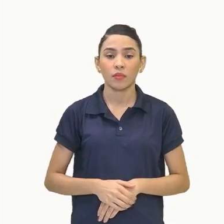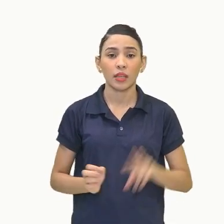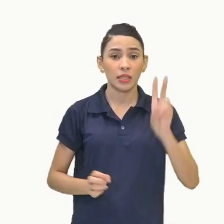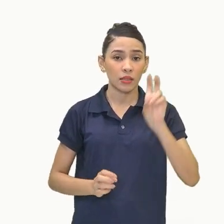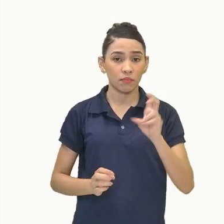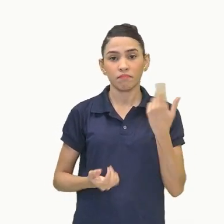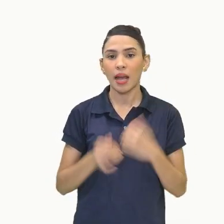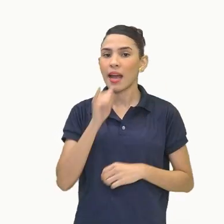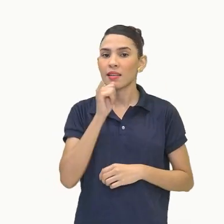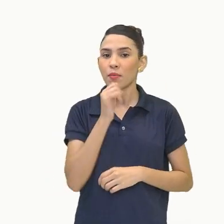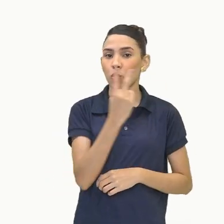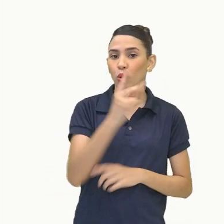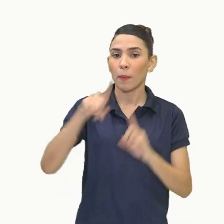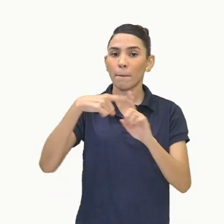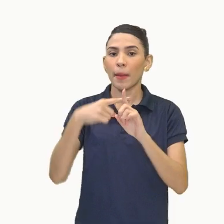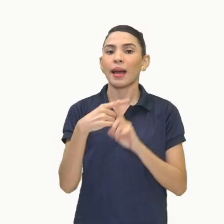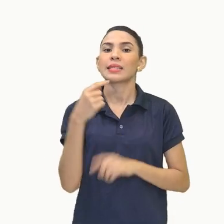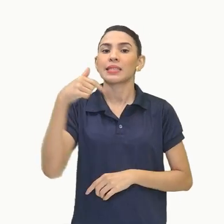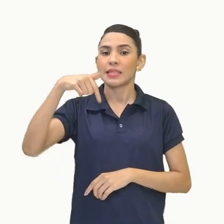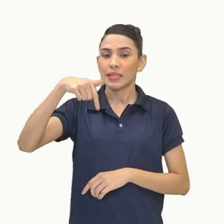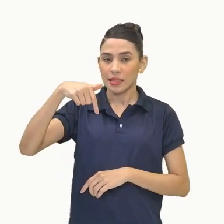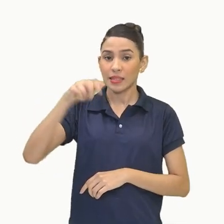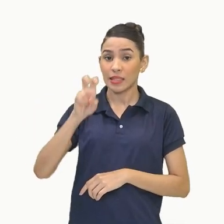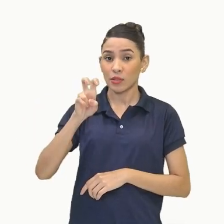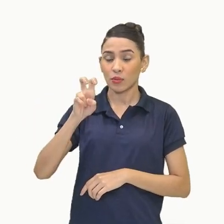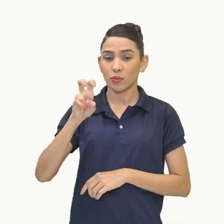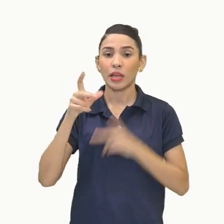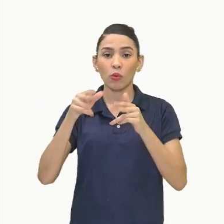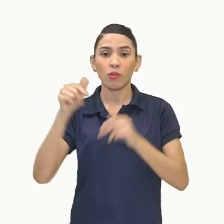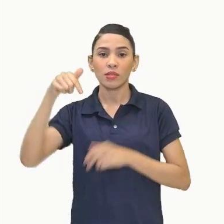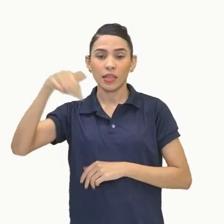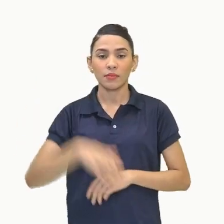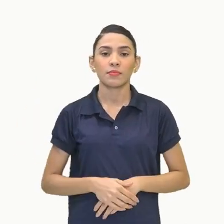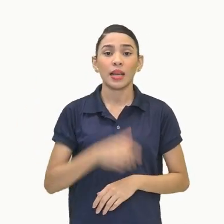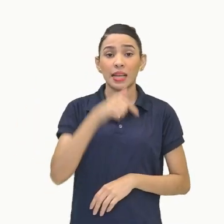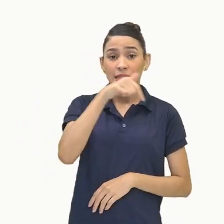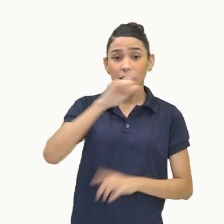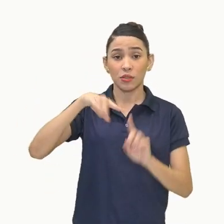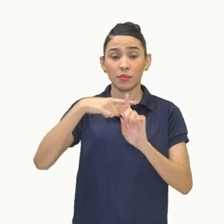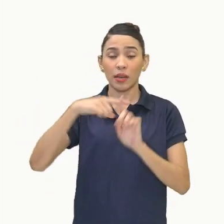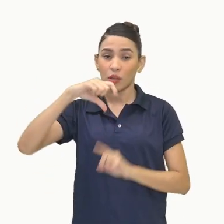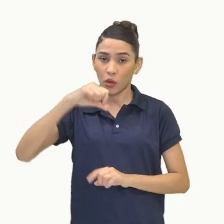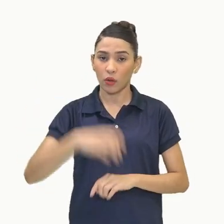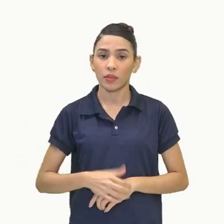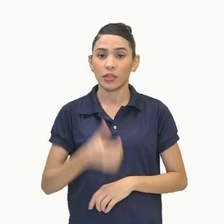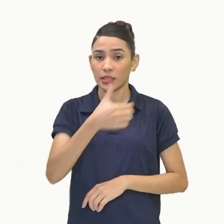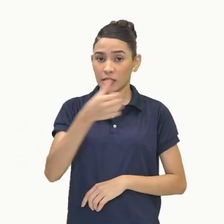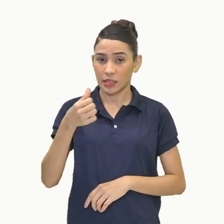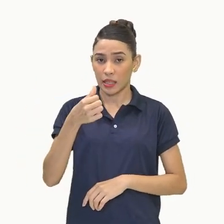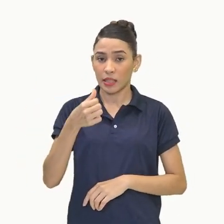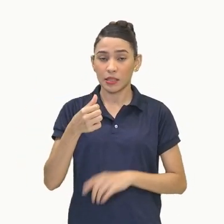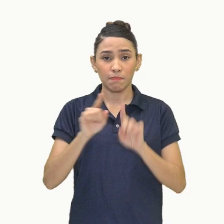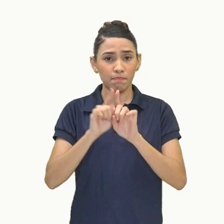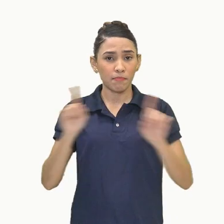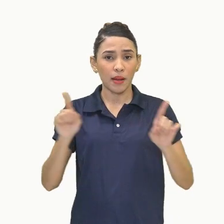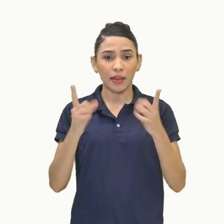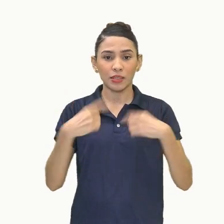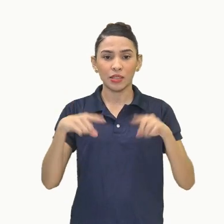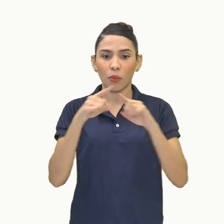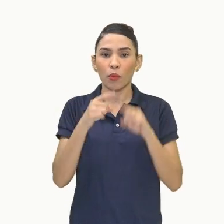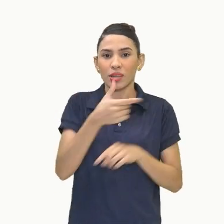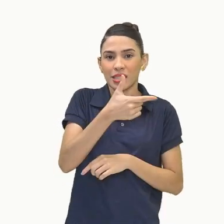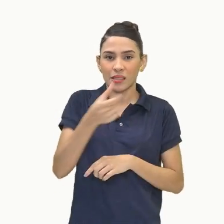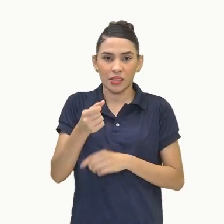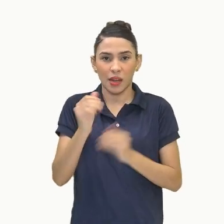2 mais 5, 7. 7 mais 9, 16. Só que eu não posso escrever